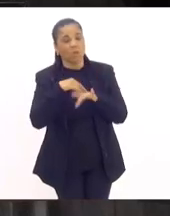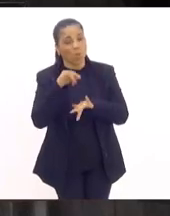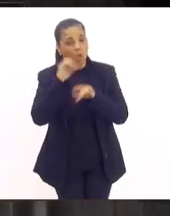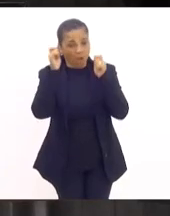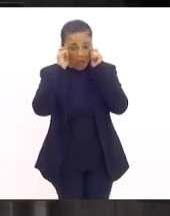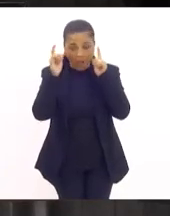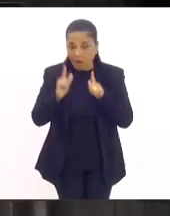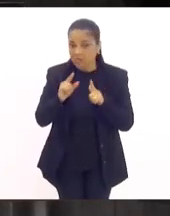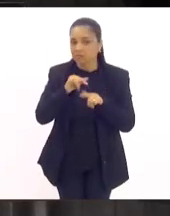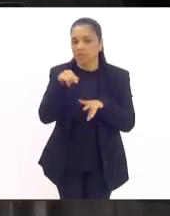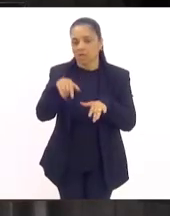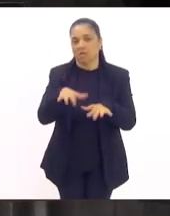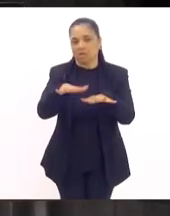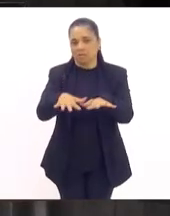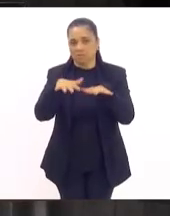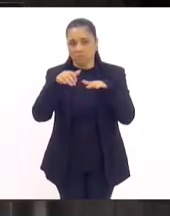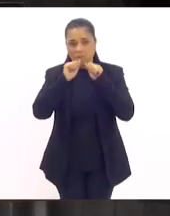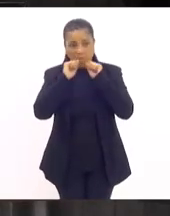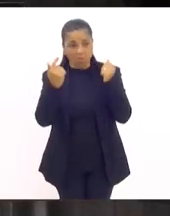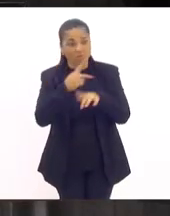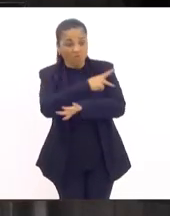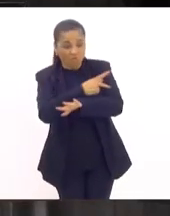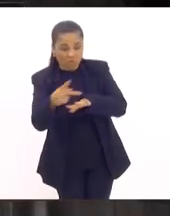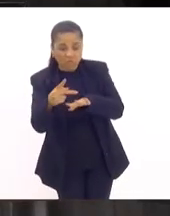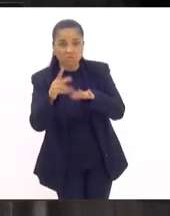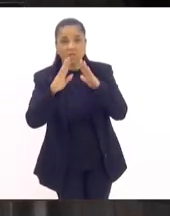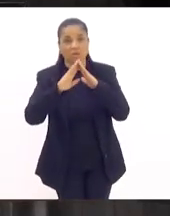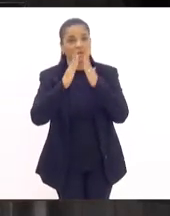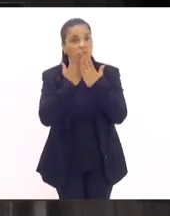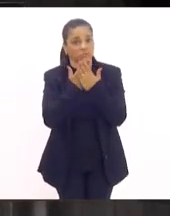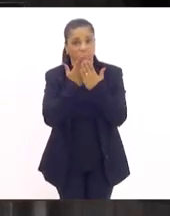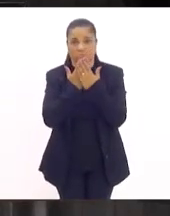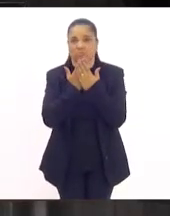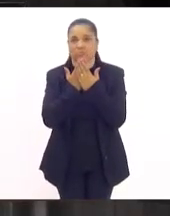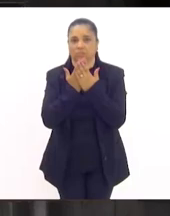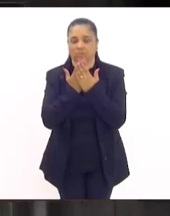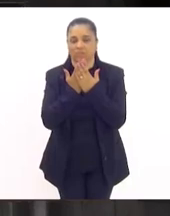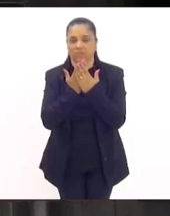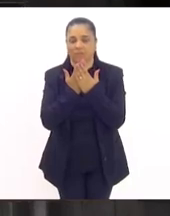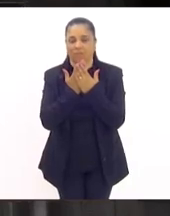de que tinha visitado unidades escolares em que